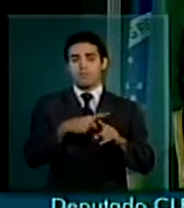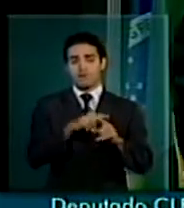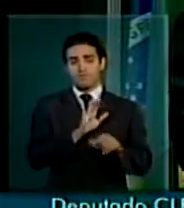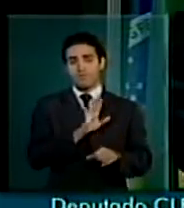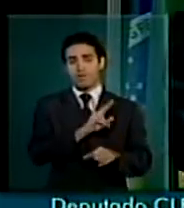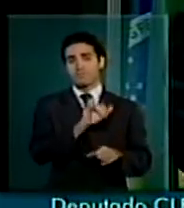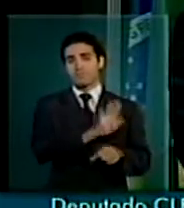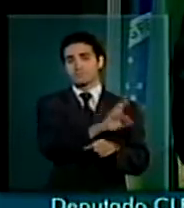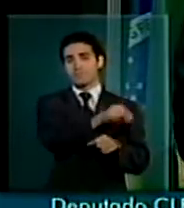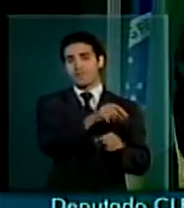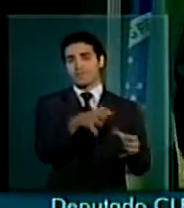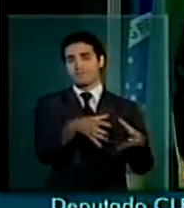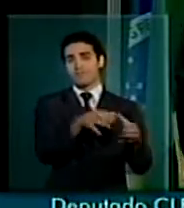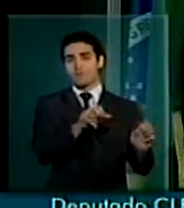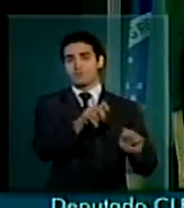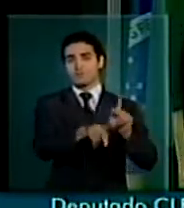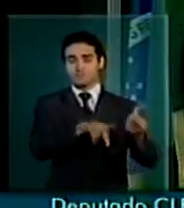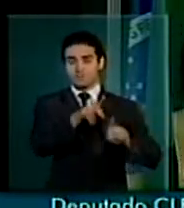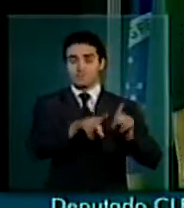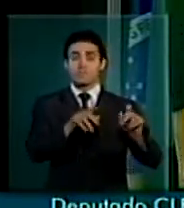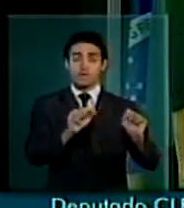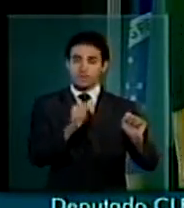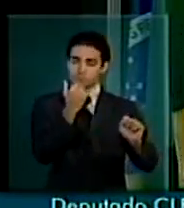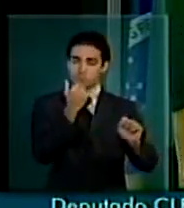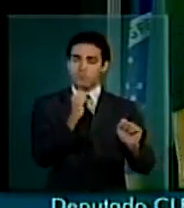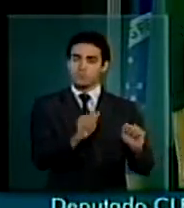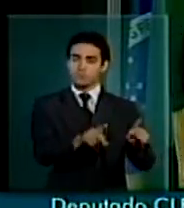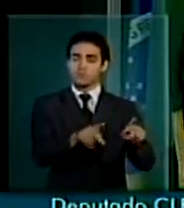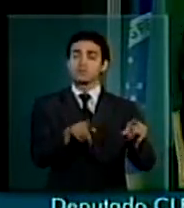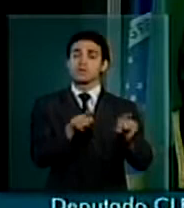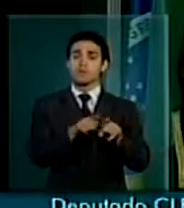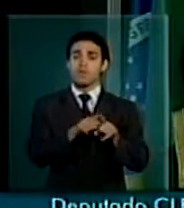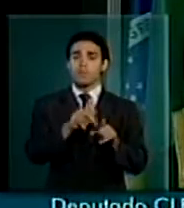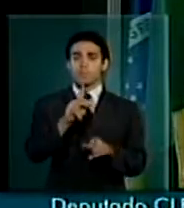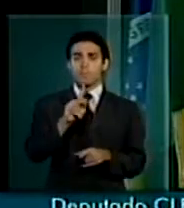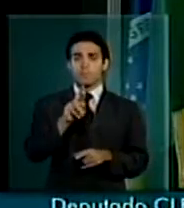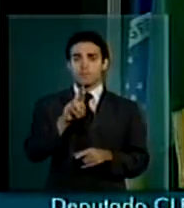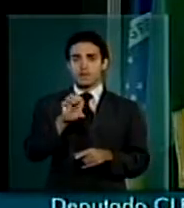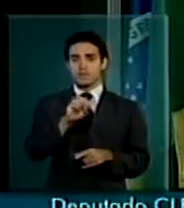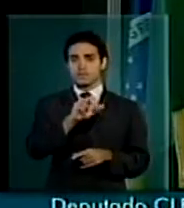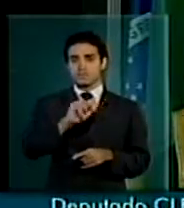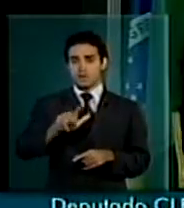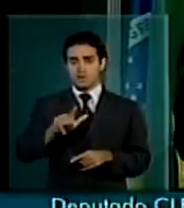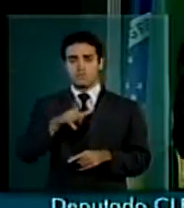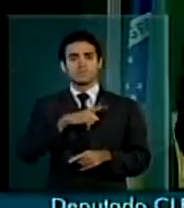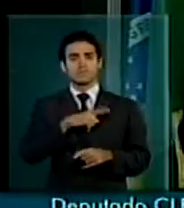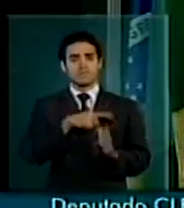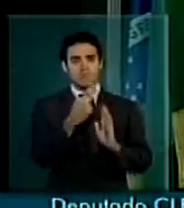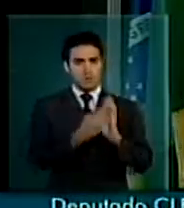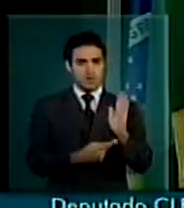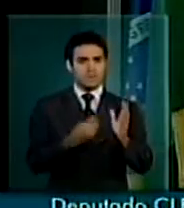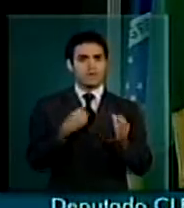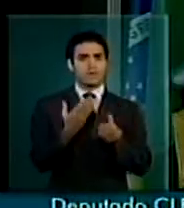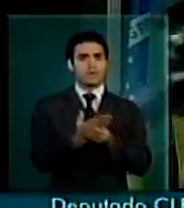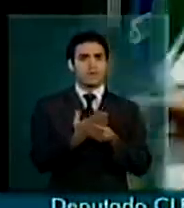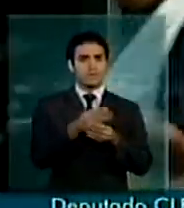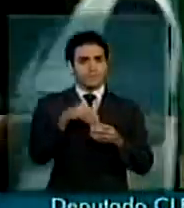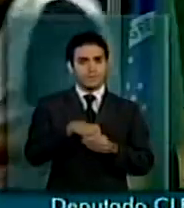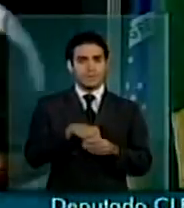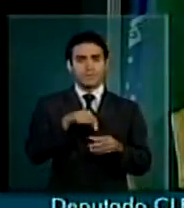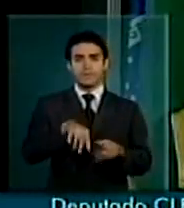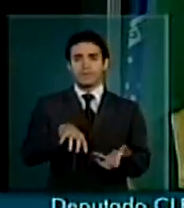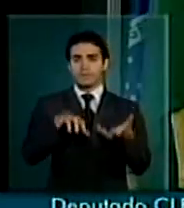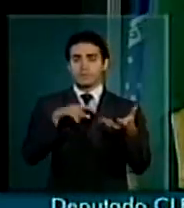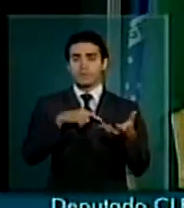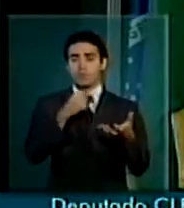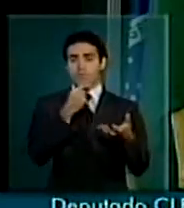presidente. Foi assim com o Fundo Social do Pré-Sal, o projeto que estava tramitando nesta casa, que teve uma emenda do